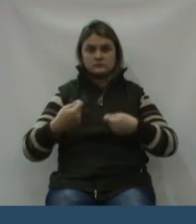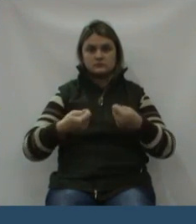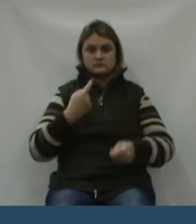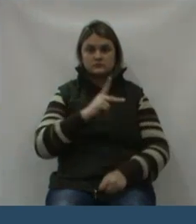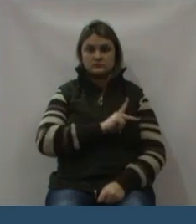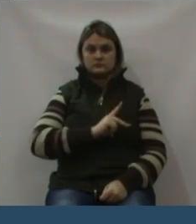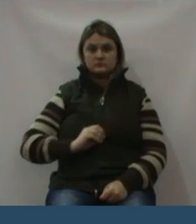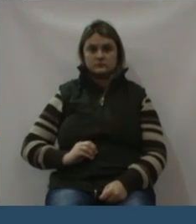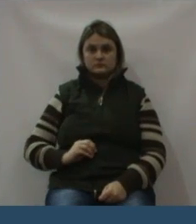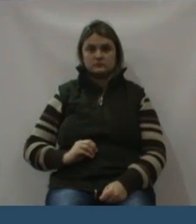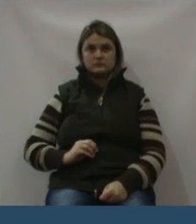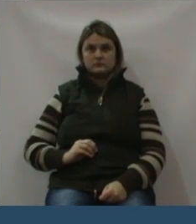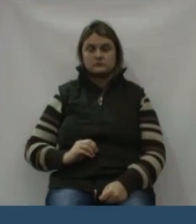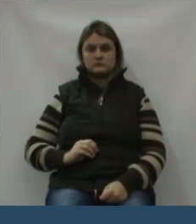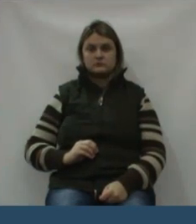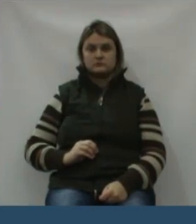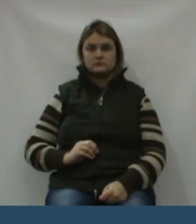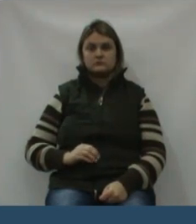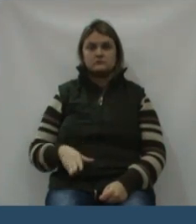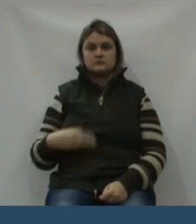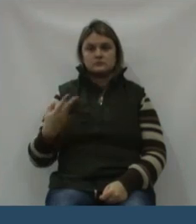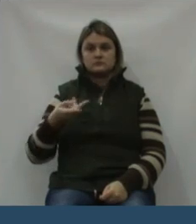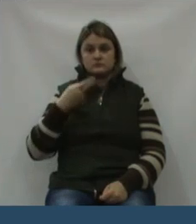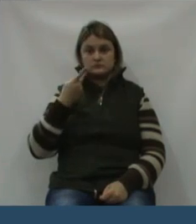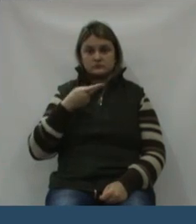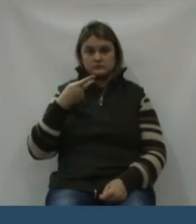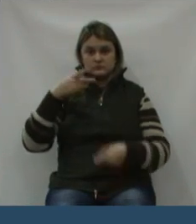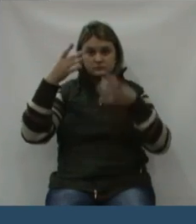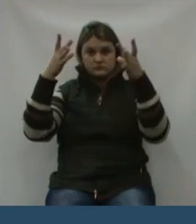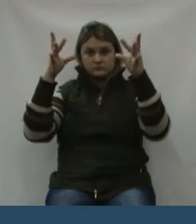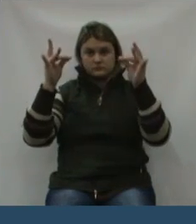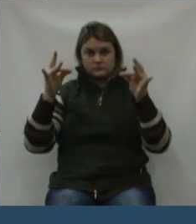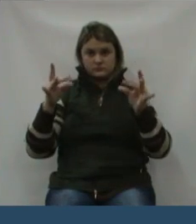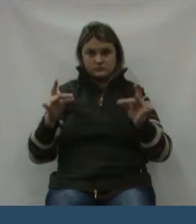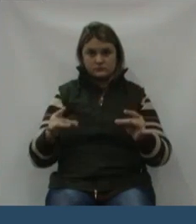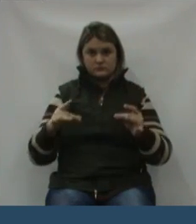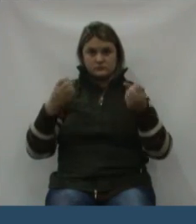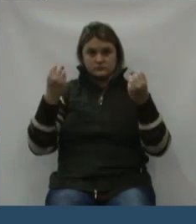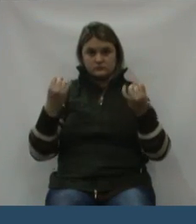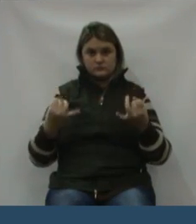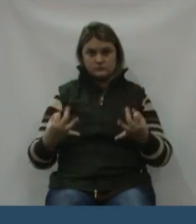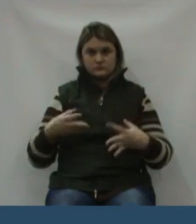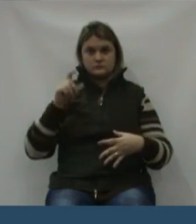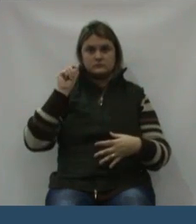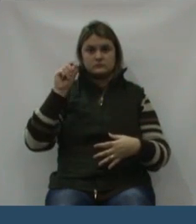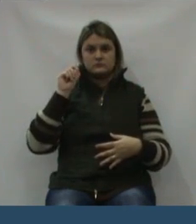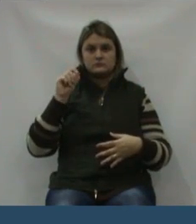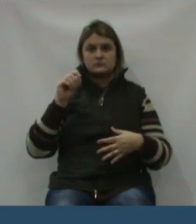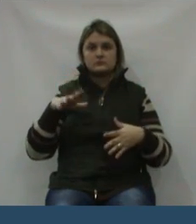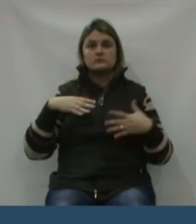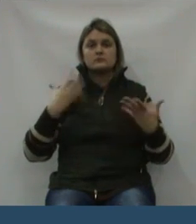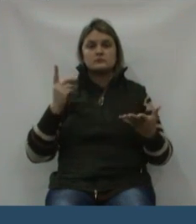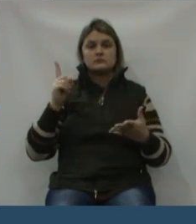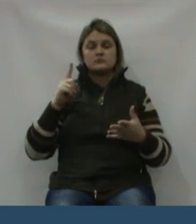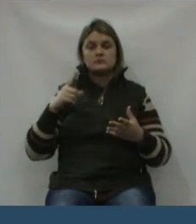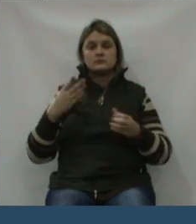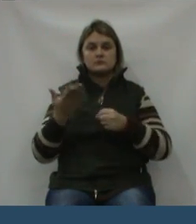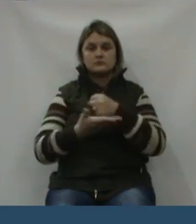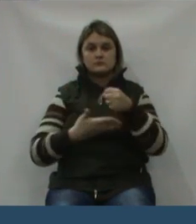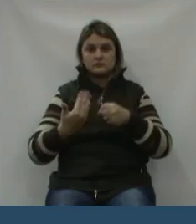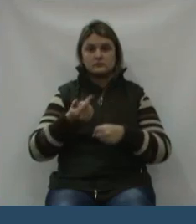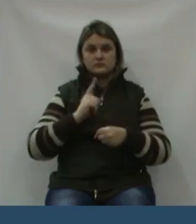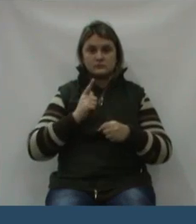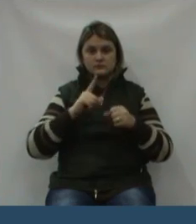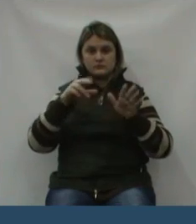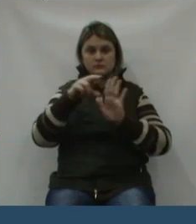pública. Ali estão descritos o que e quais são os princípios que